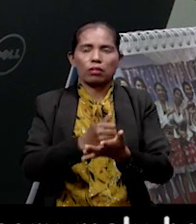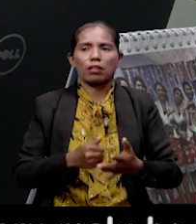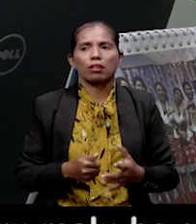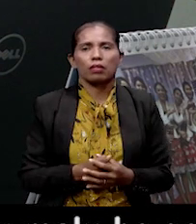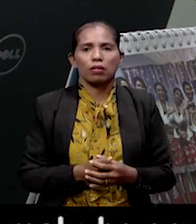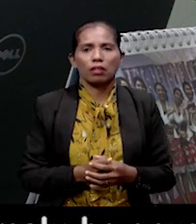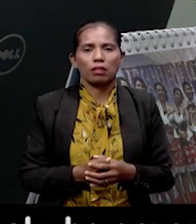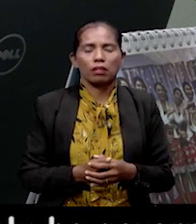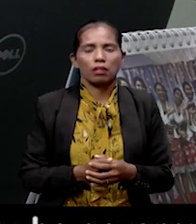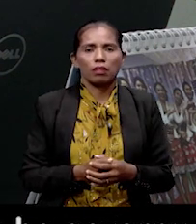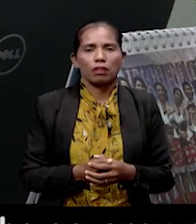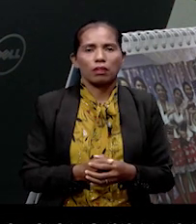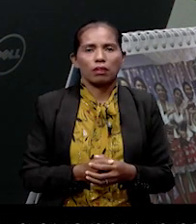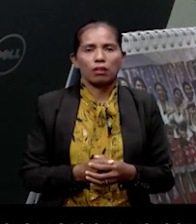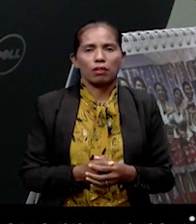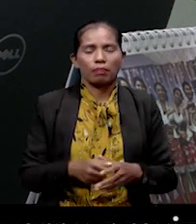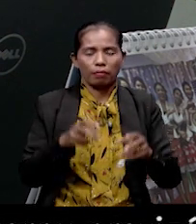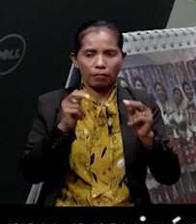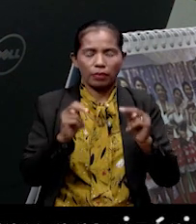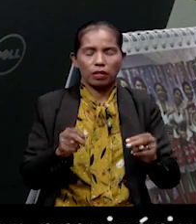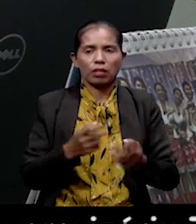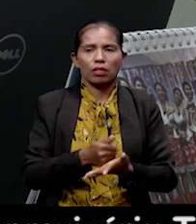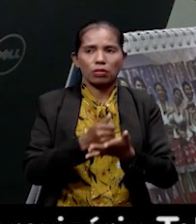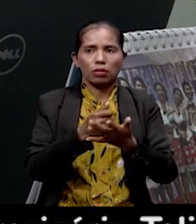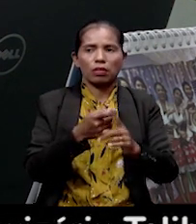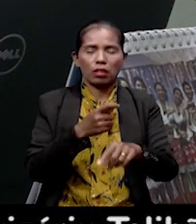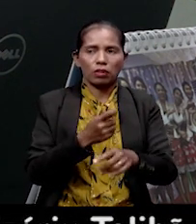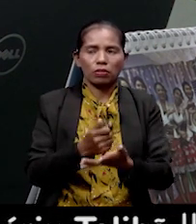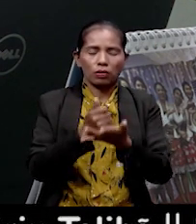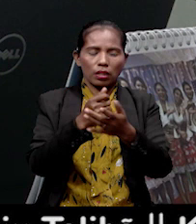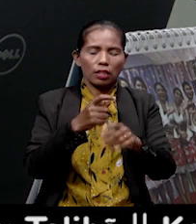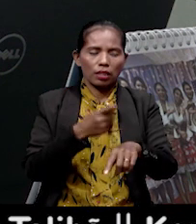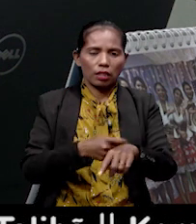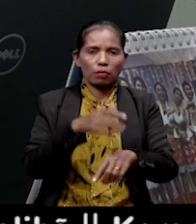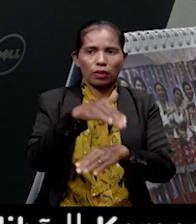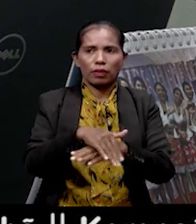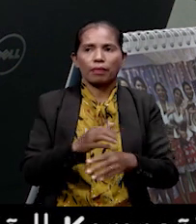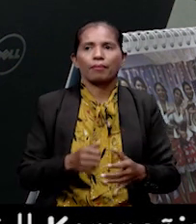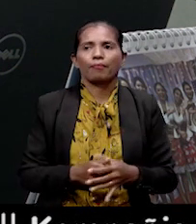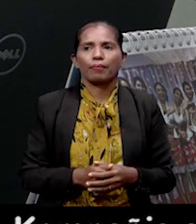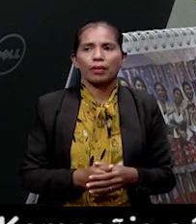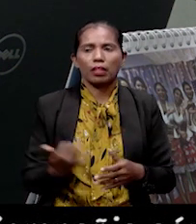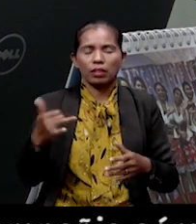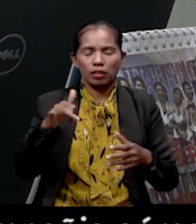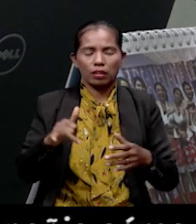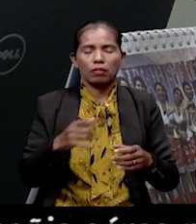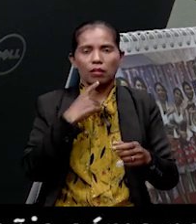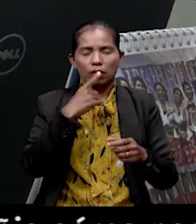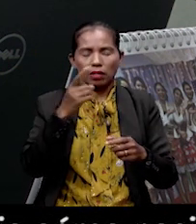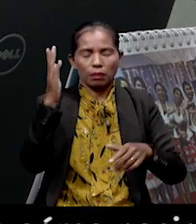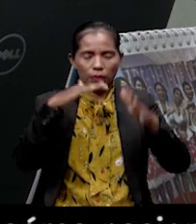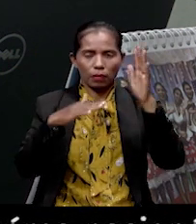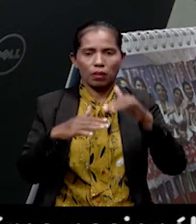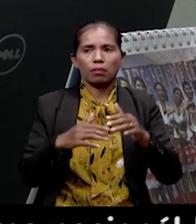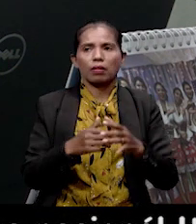precisa precisa tulung iha tempo kalang ne kono ba generator la iha ne sira mas intera kono ba problema hirak